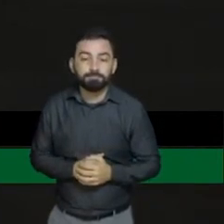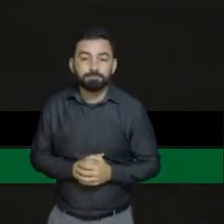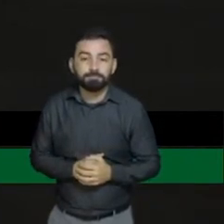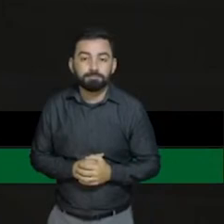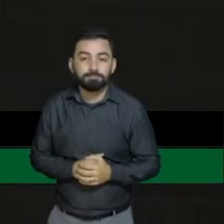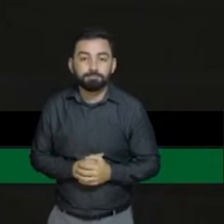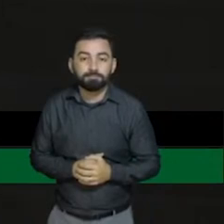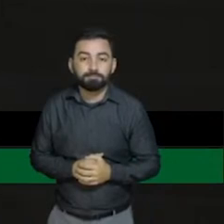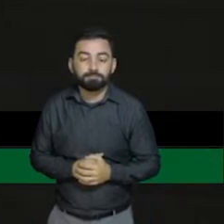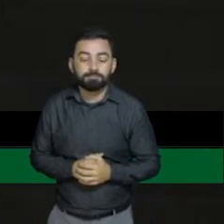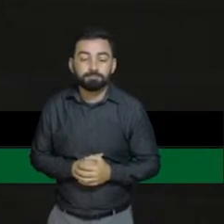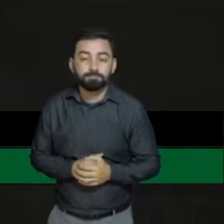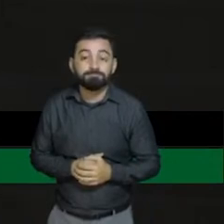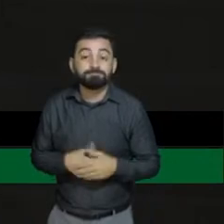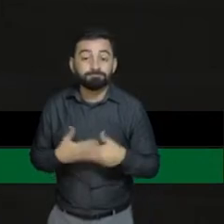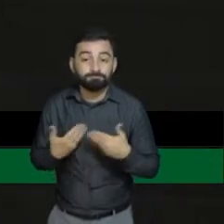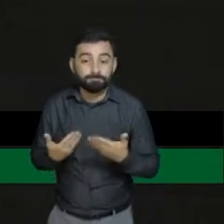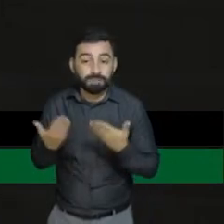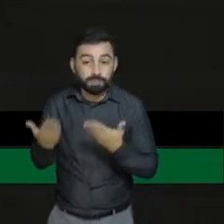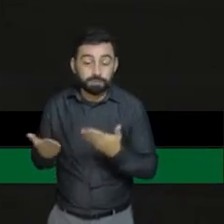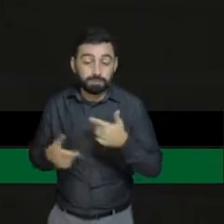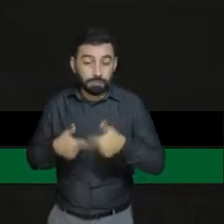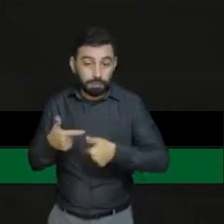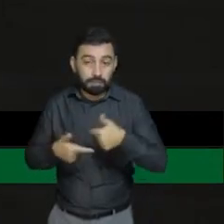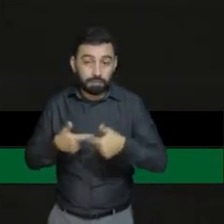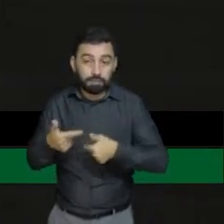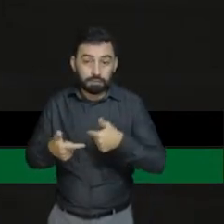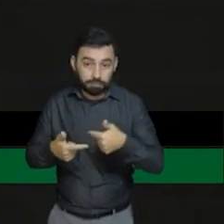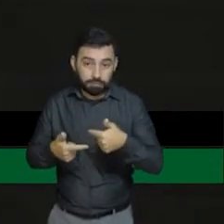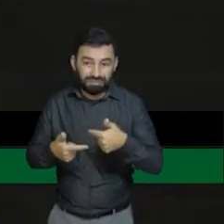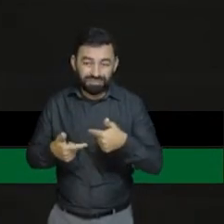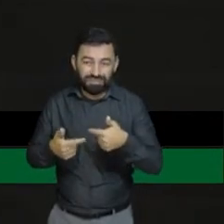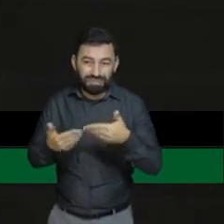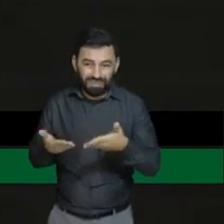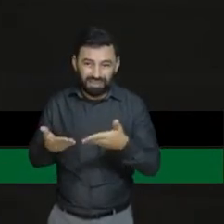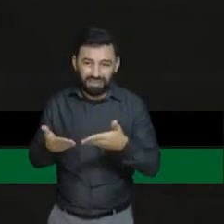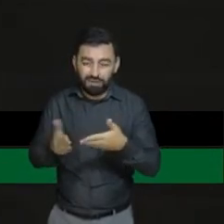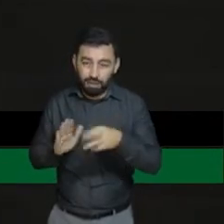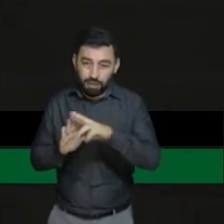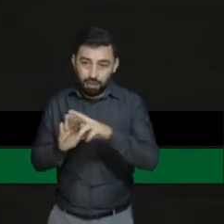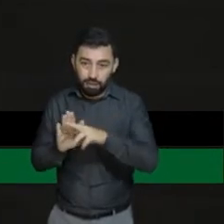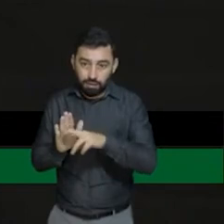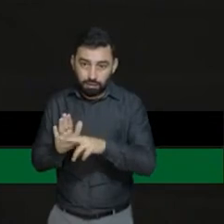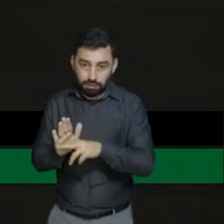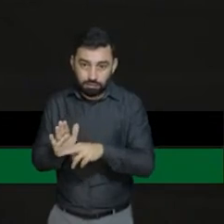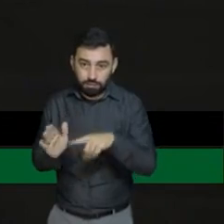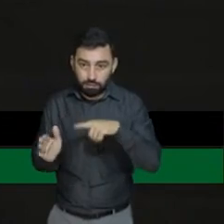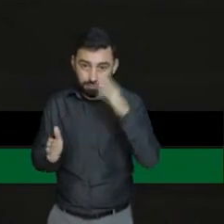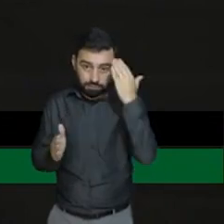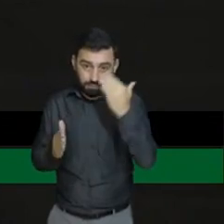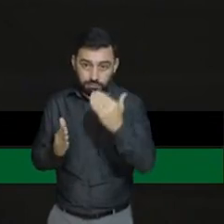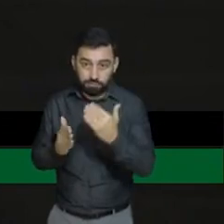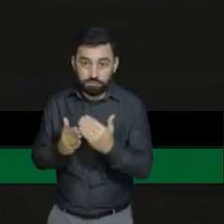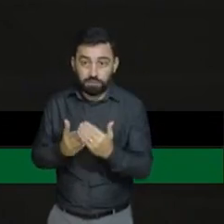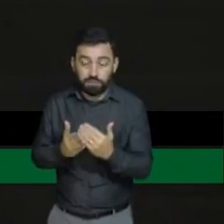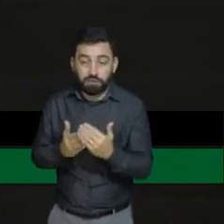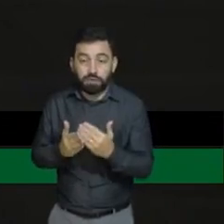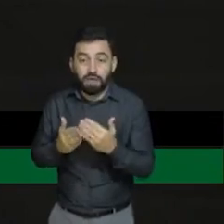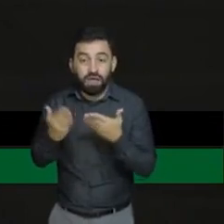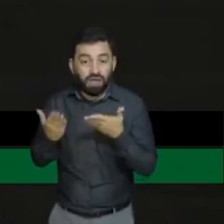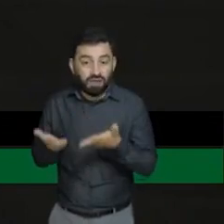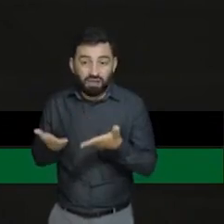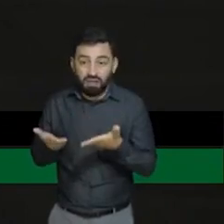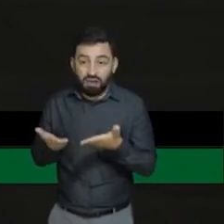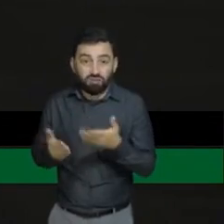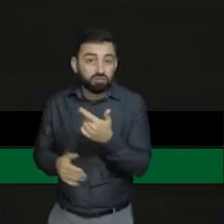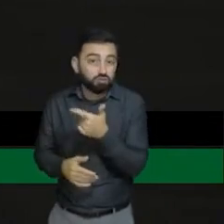Por ser uma atividade que ela é totalmente regulada e fiscalizada, é uma atividade que não